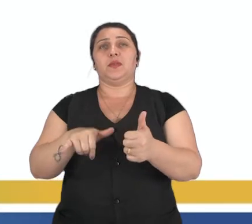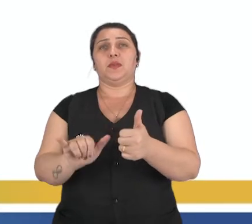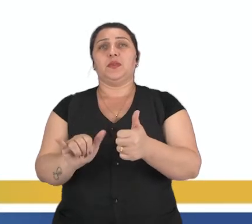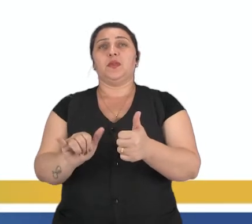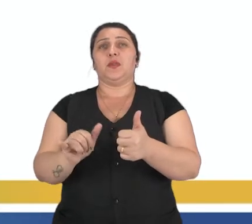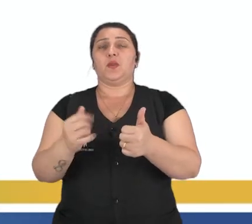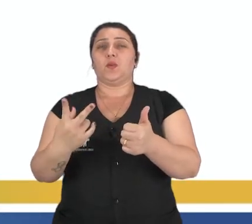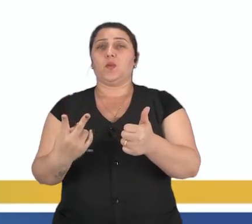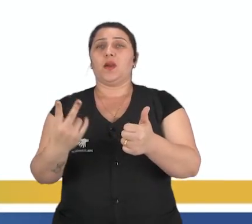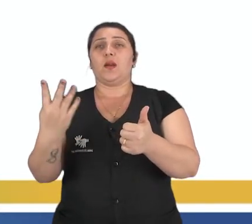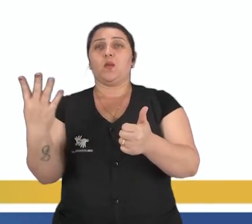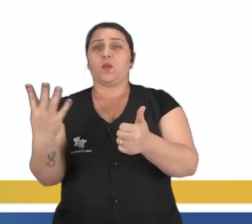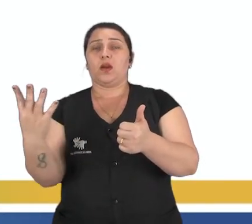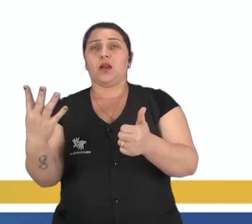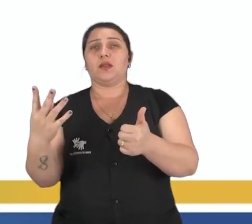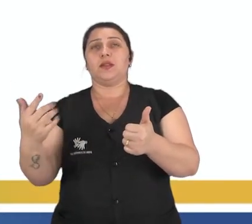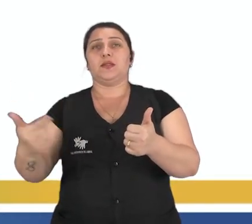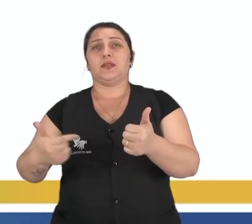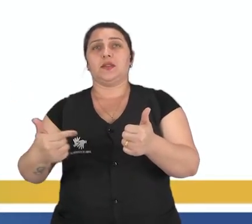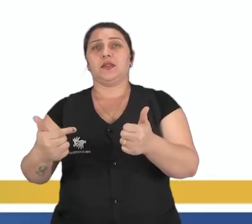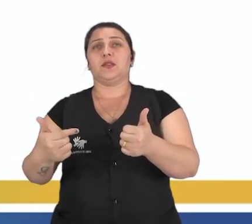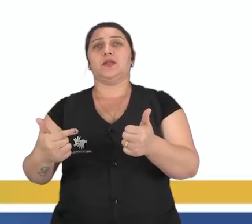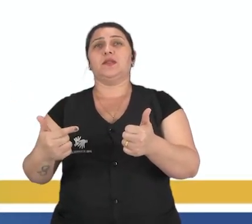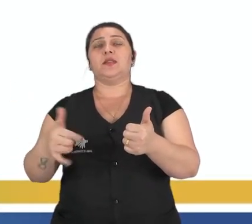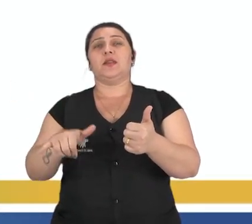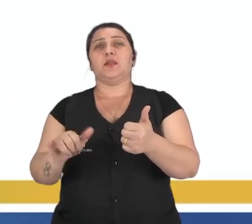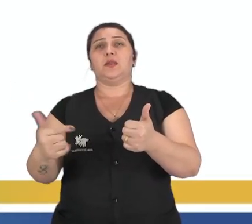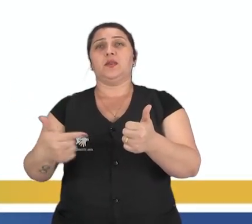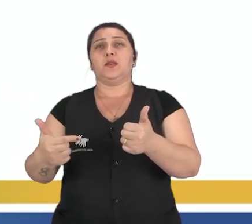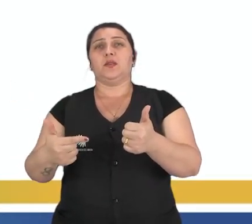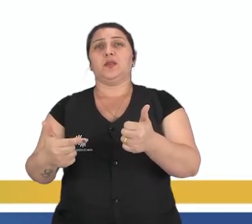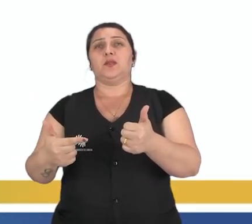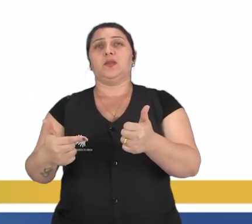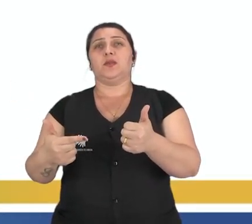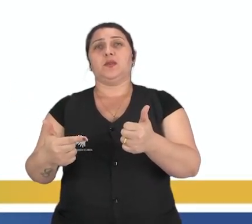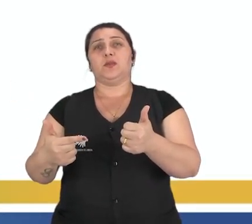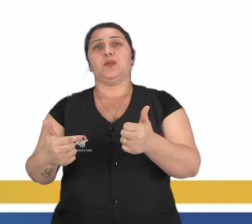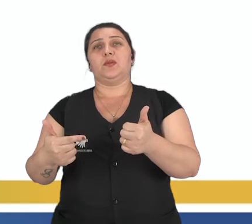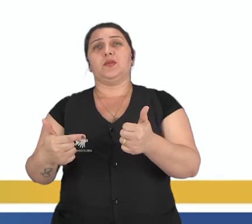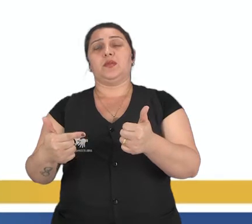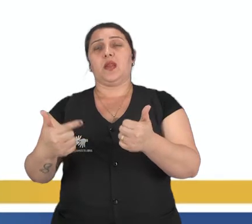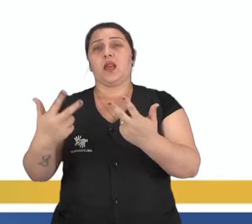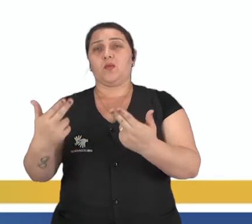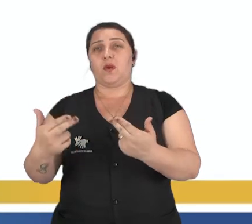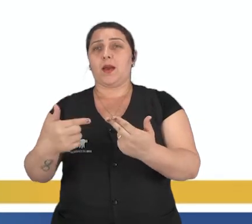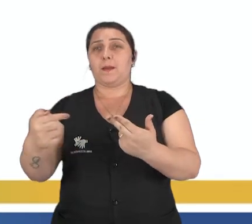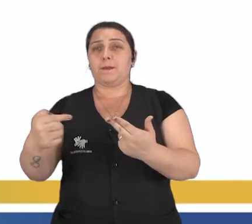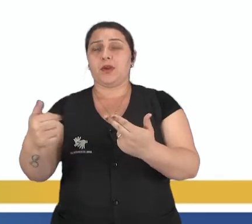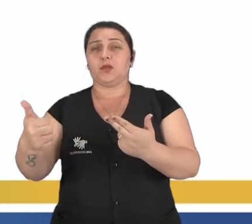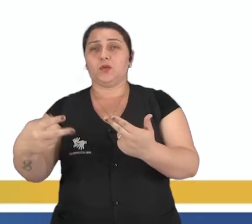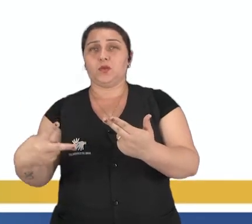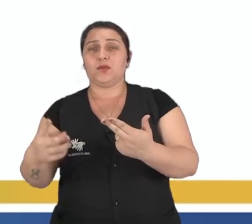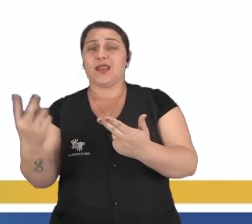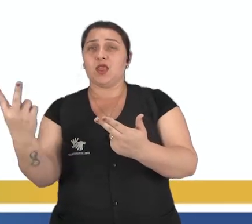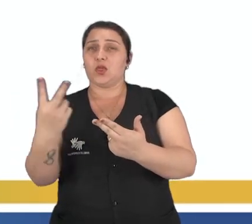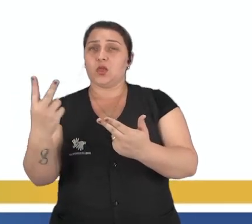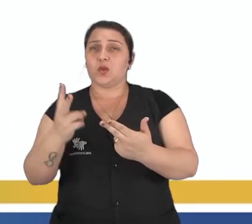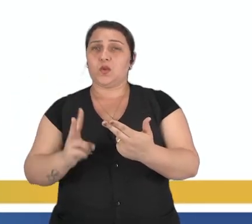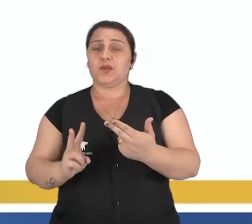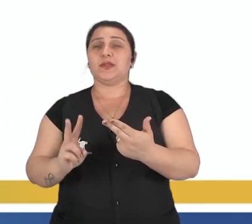4, e a segunda, y2 igual a menos 12. Isso quer dizer que há dois valores reais para